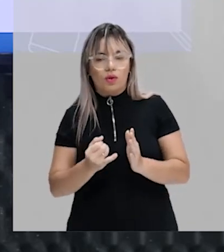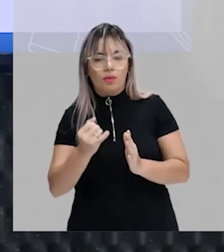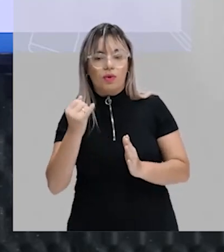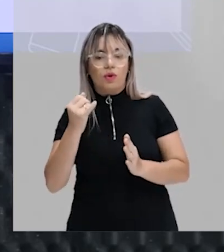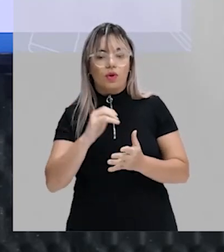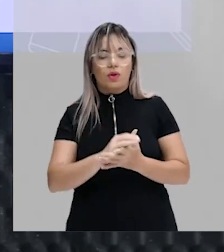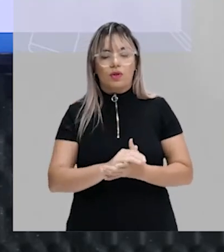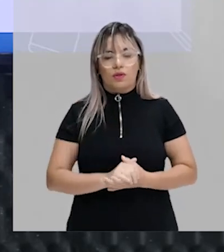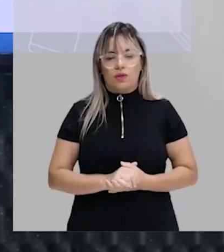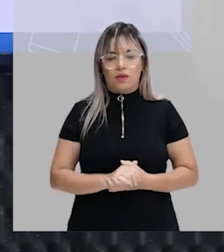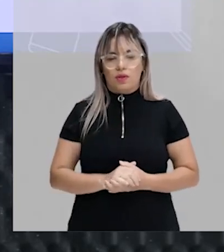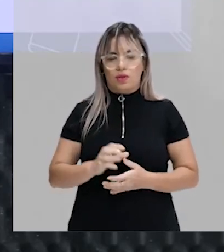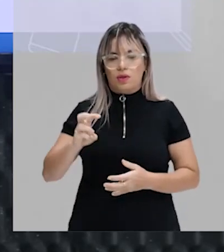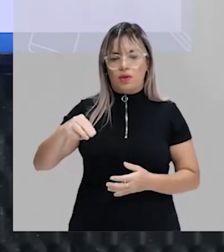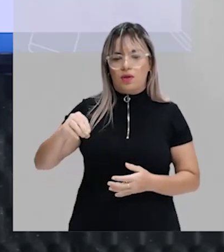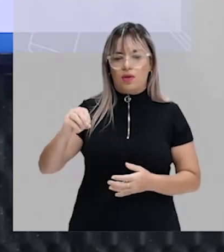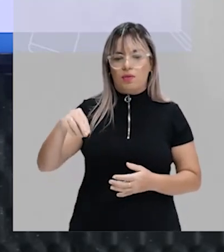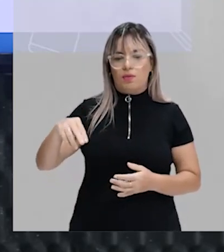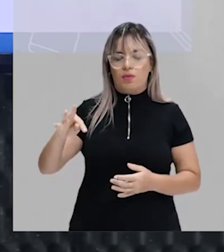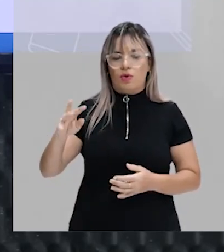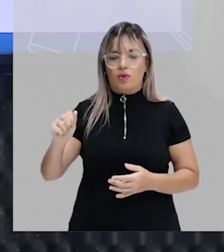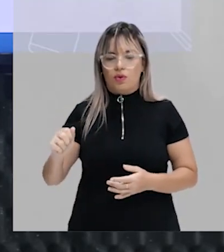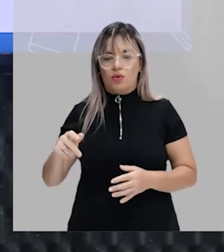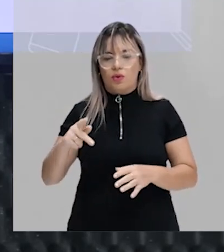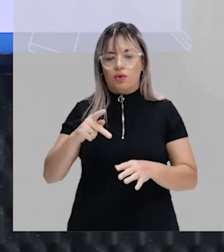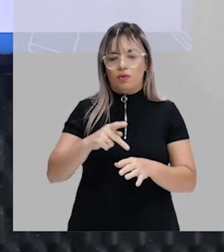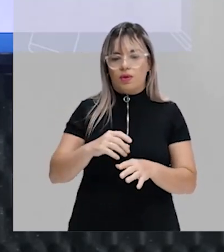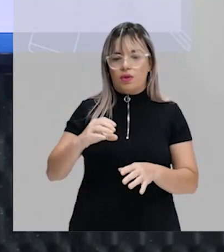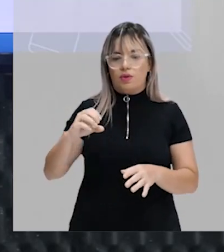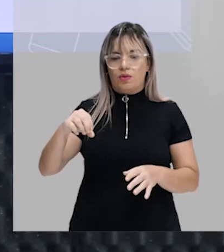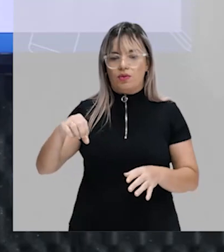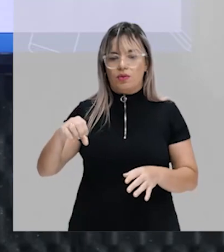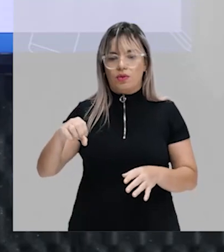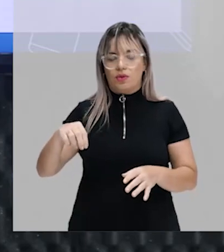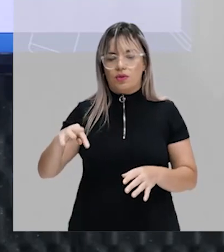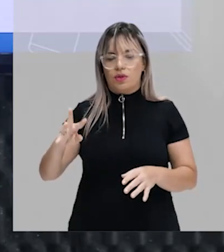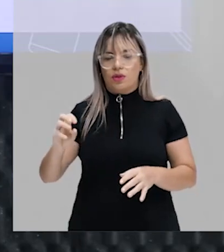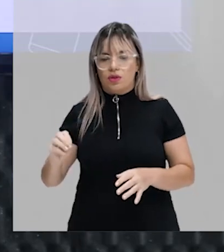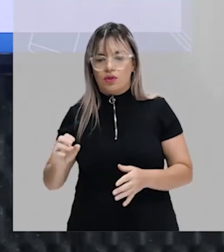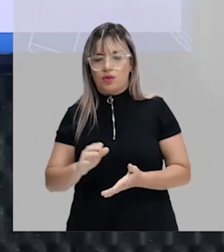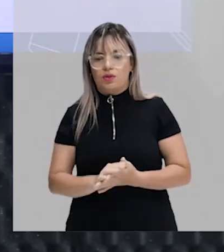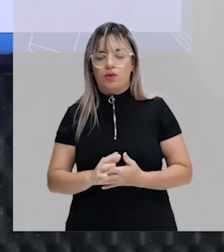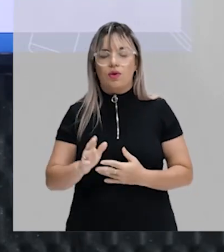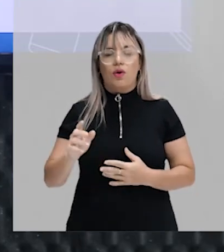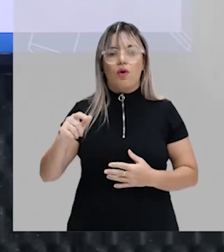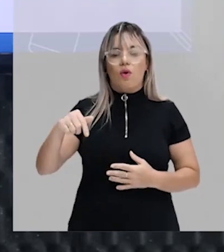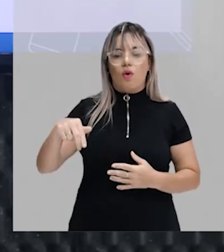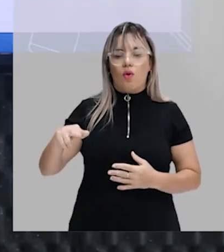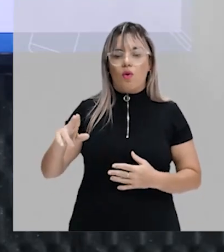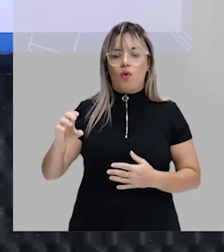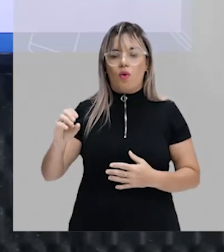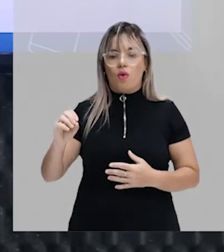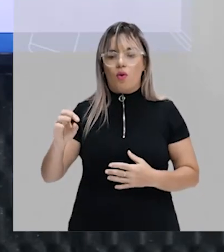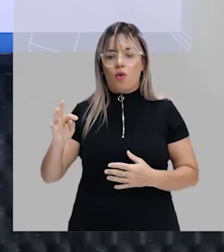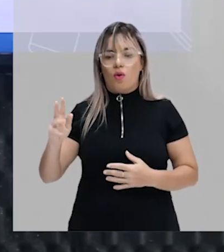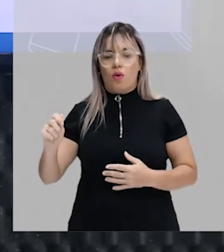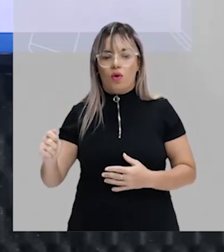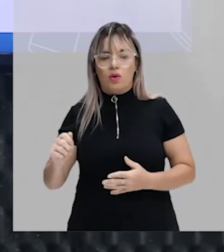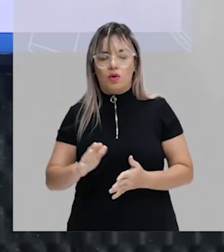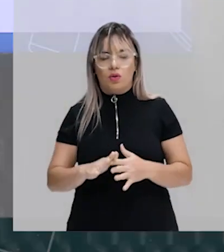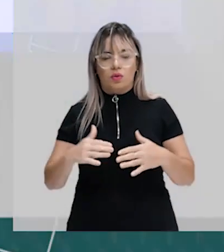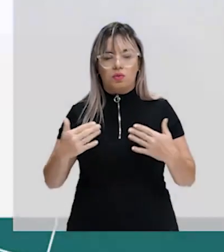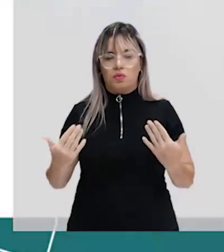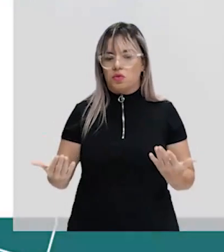moral, a monta em péssimo empréstimo. Muito nada, tudo a quebra. A sobra,